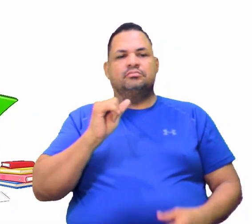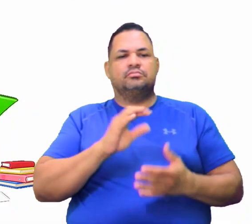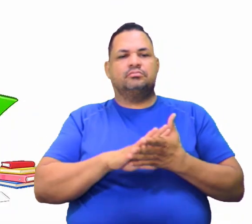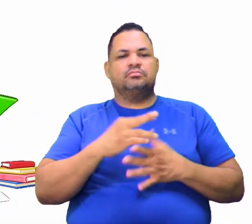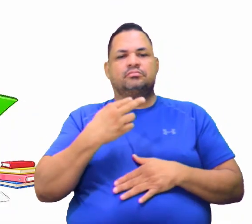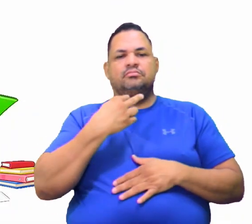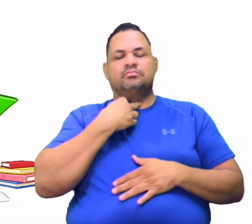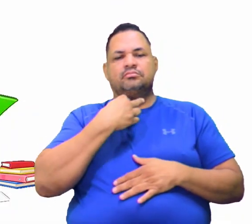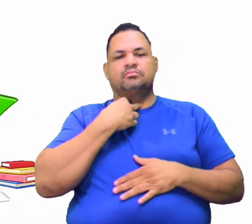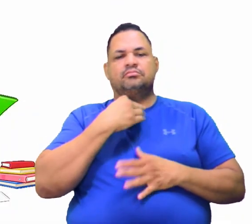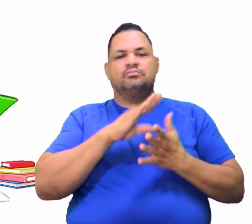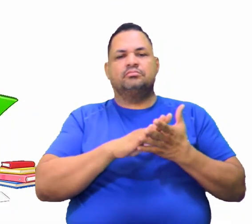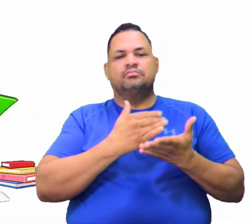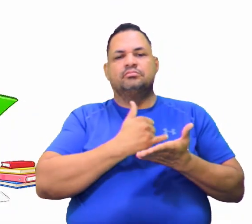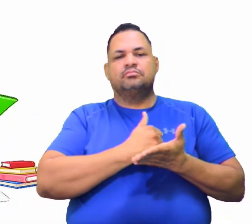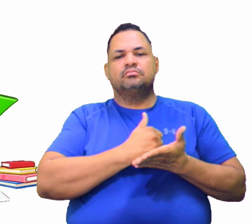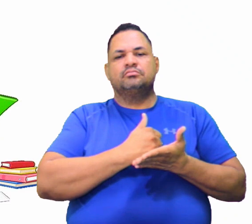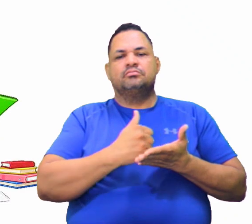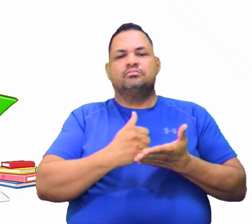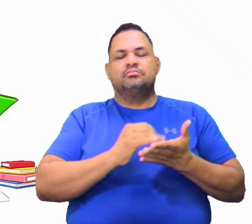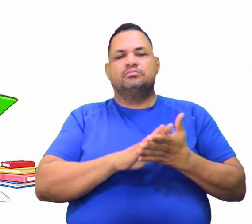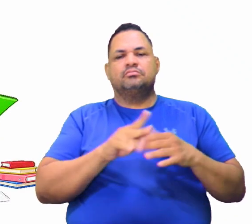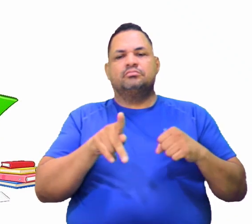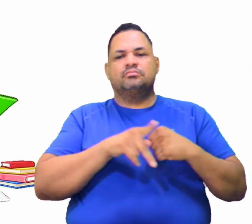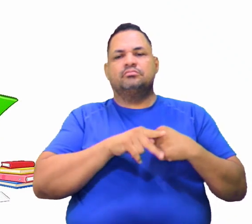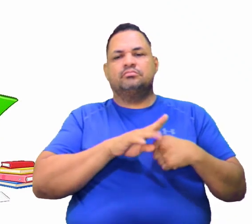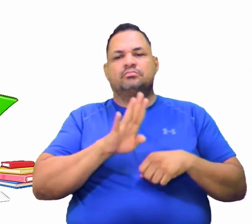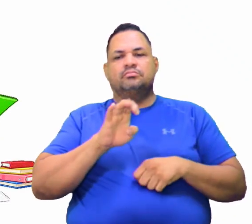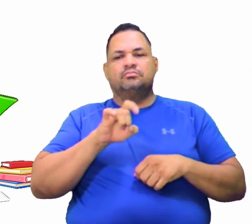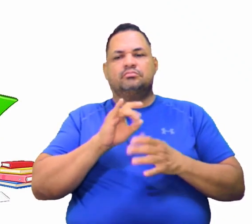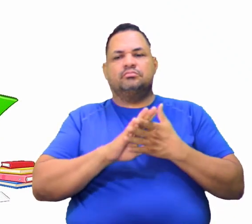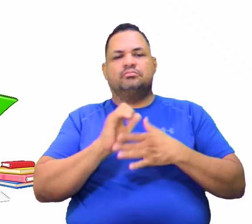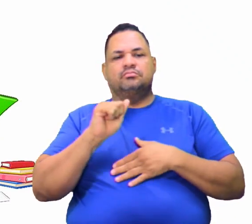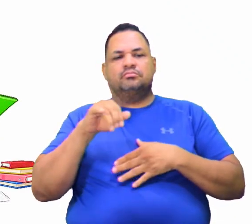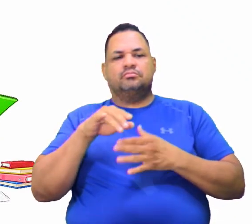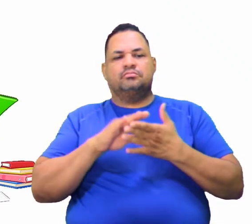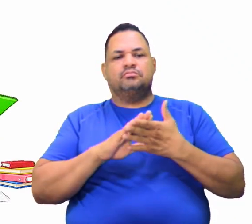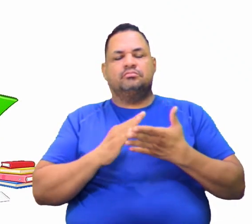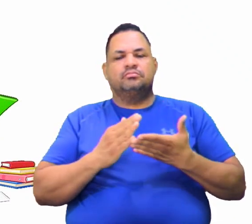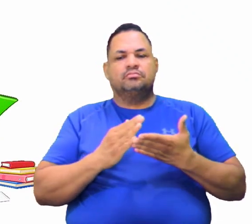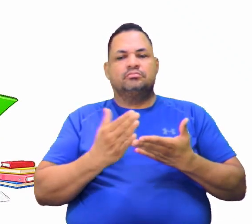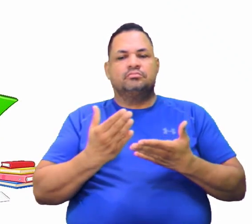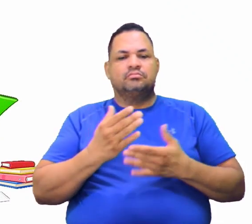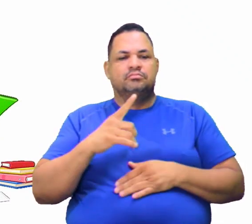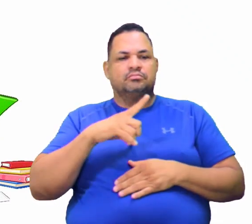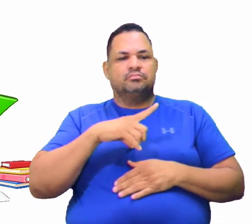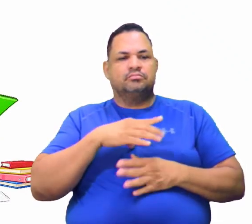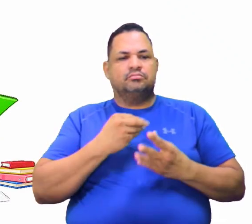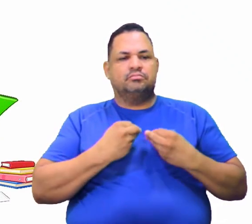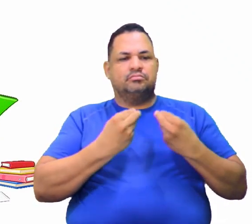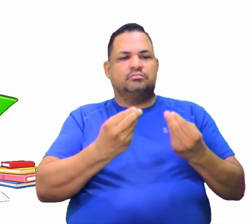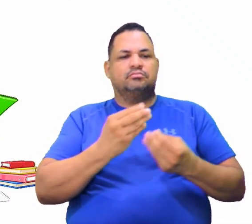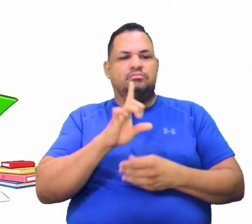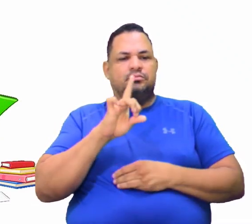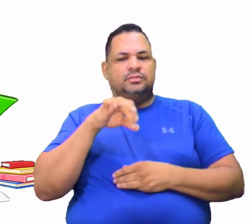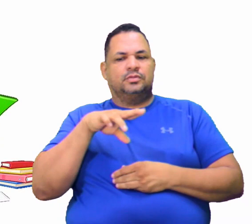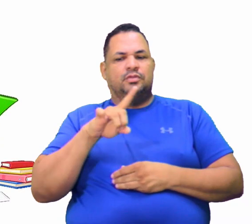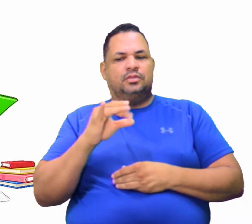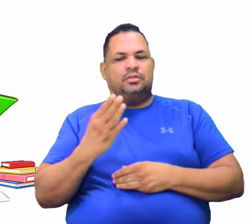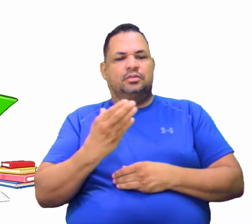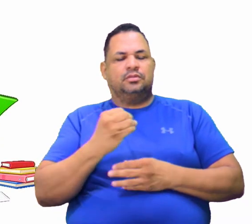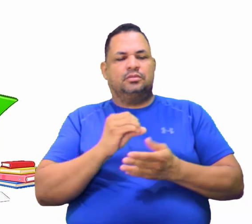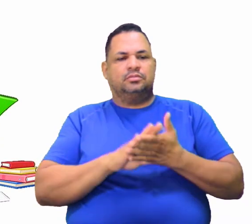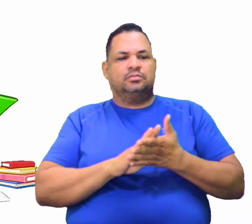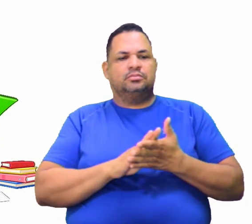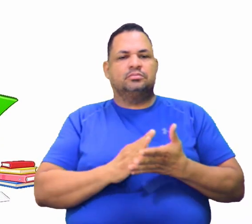deve iniciar frase com pronomes oblíquos átono. Então, eu tenho que já... Não, aqui, ó. Dá-me o danoninho.